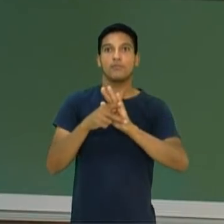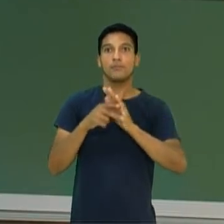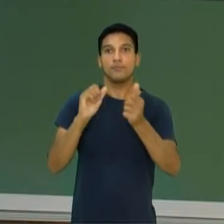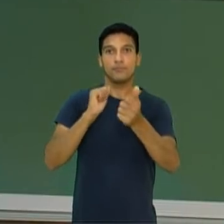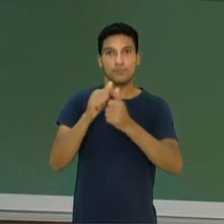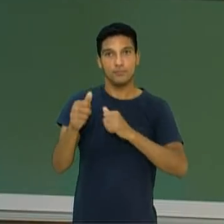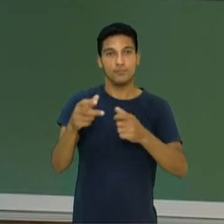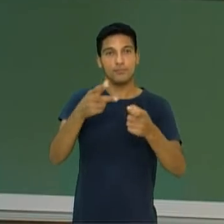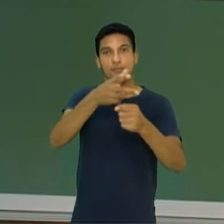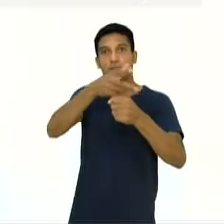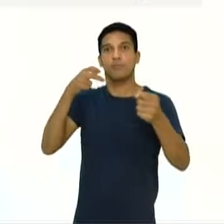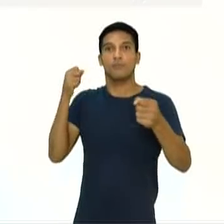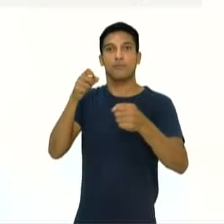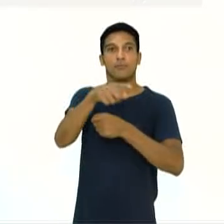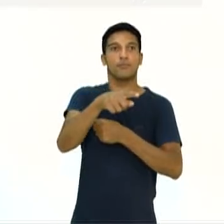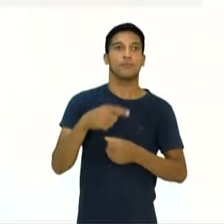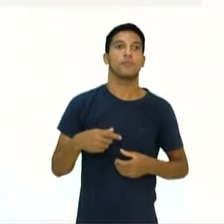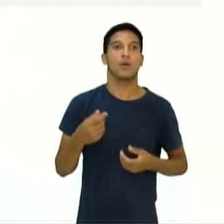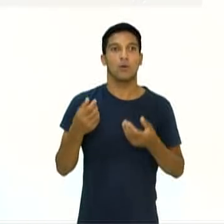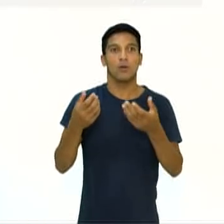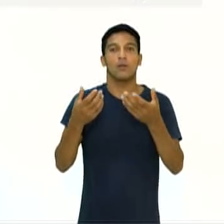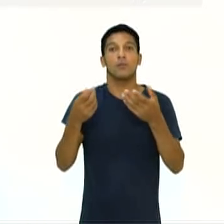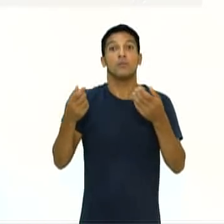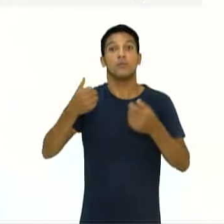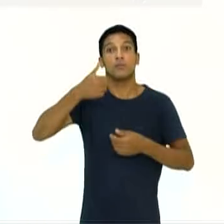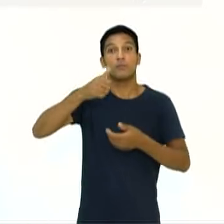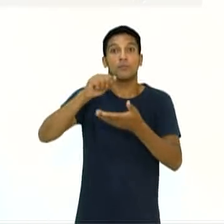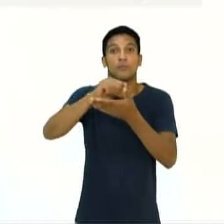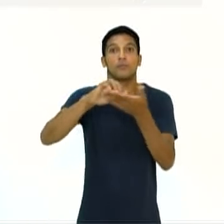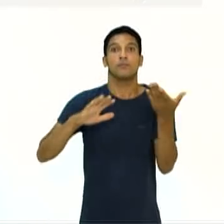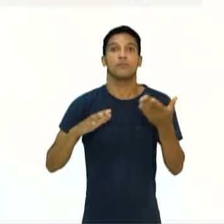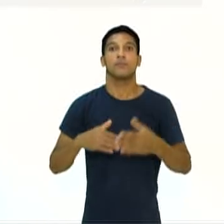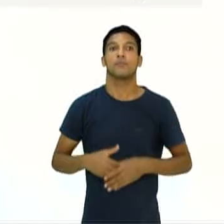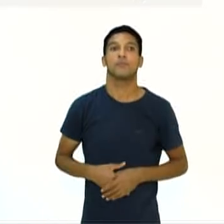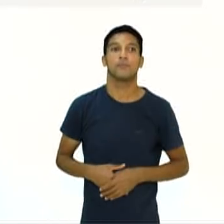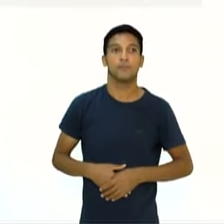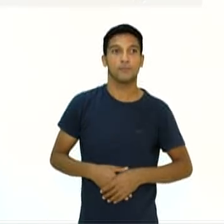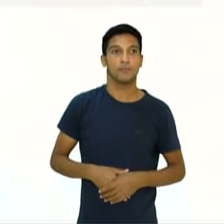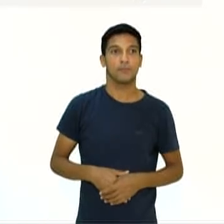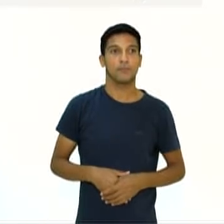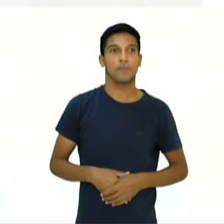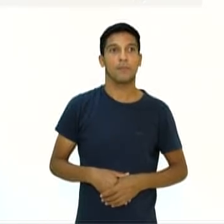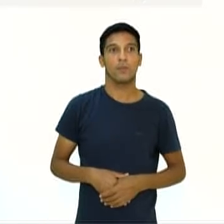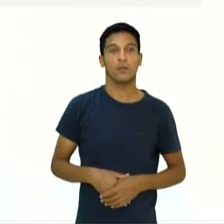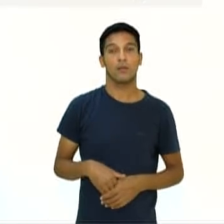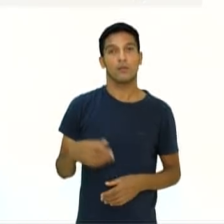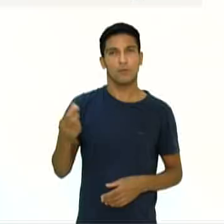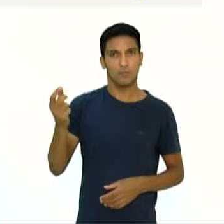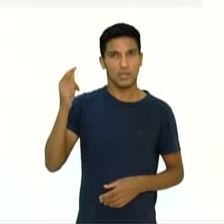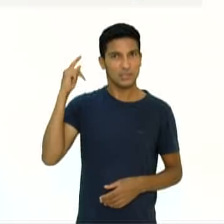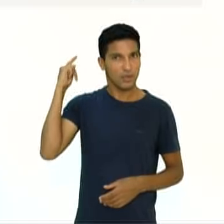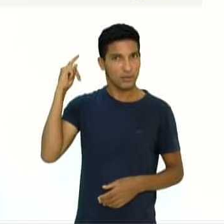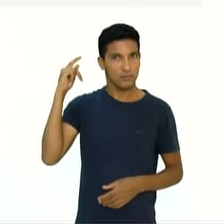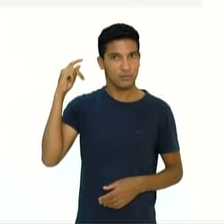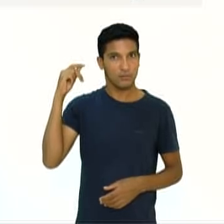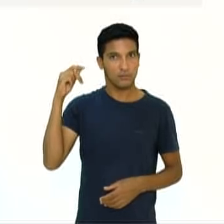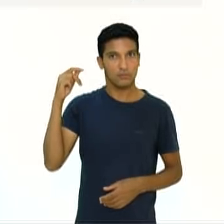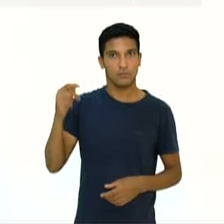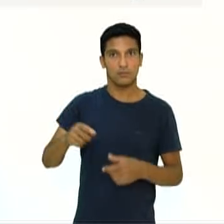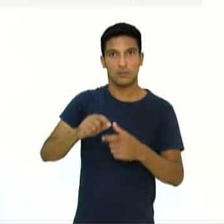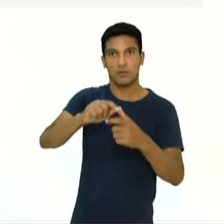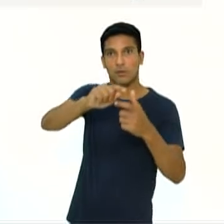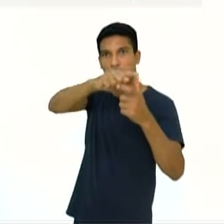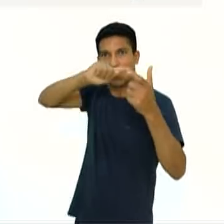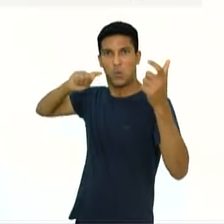Nosso primeiro exercício, então. Antes de tornar-se o esporte tiro com arco, o arco e flecha tinha